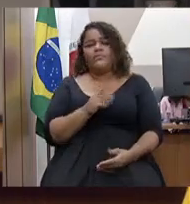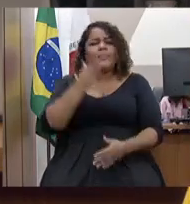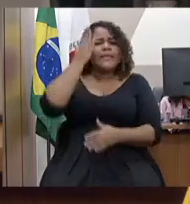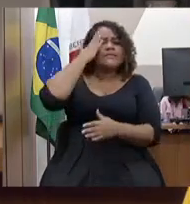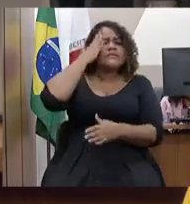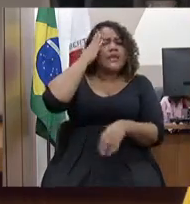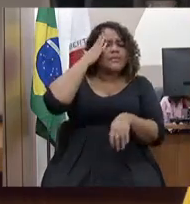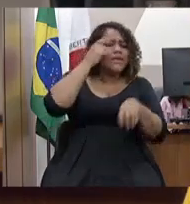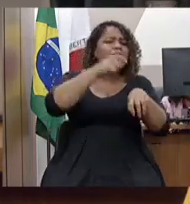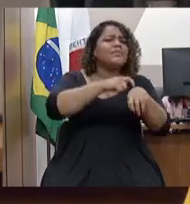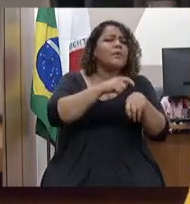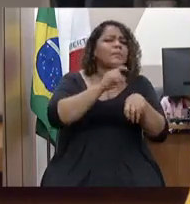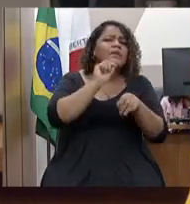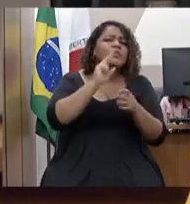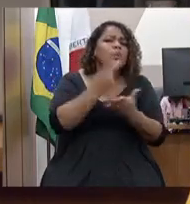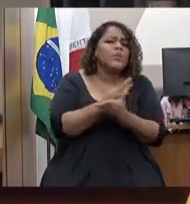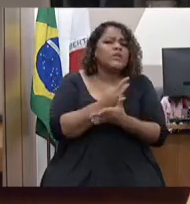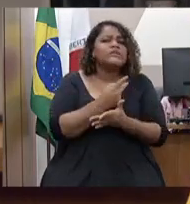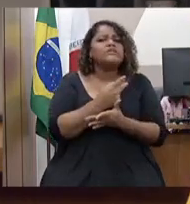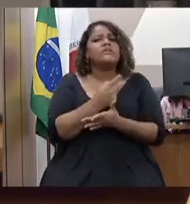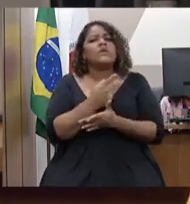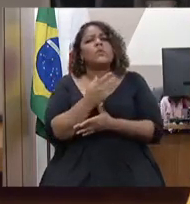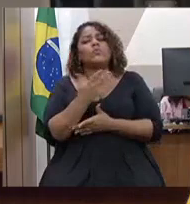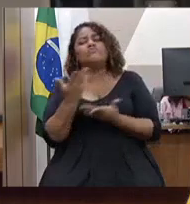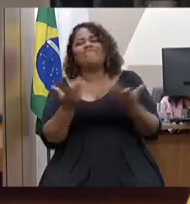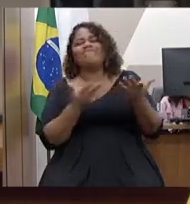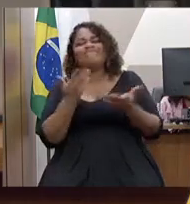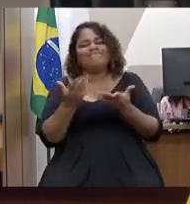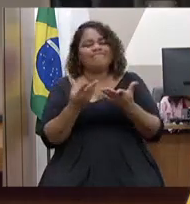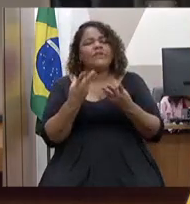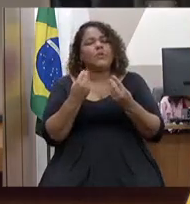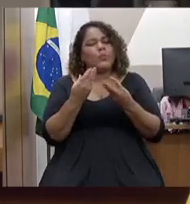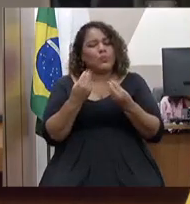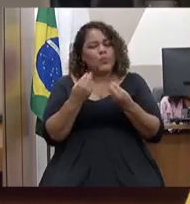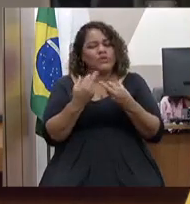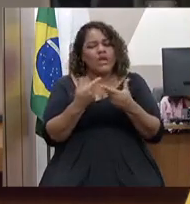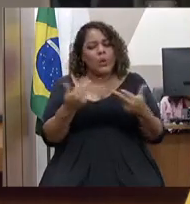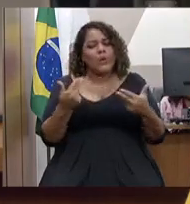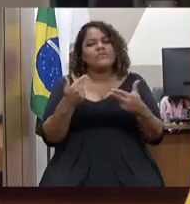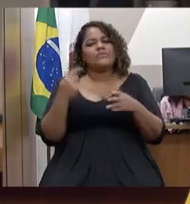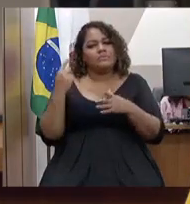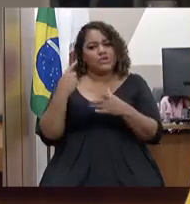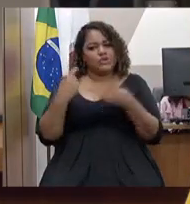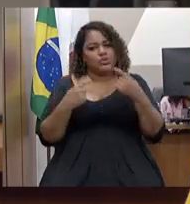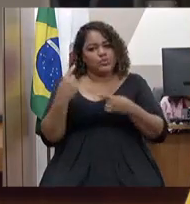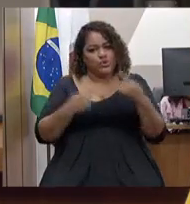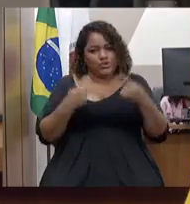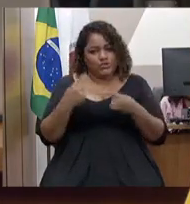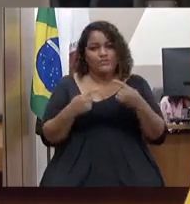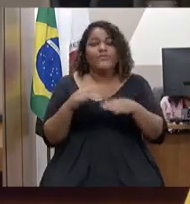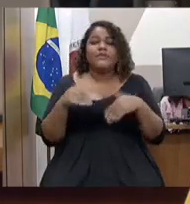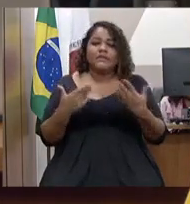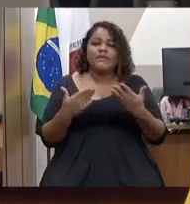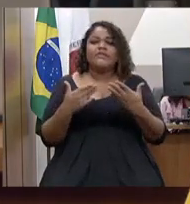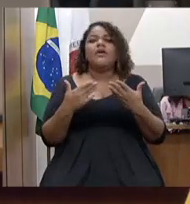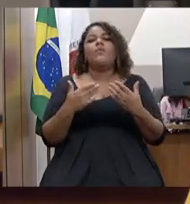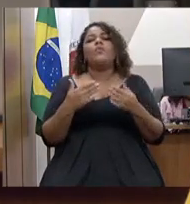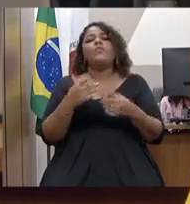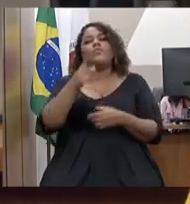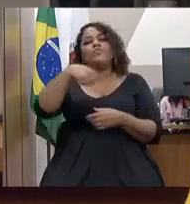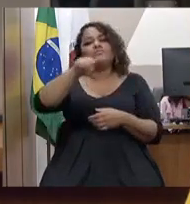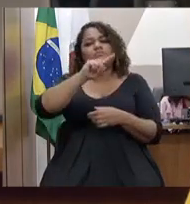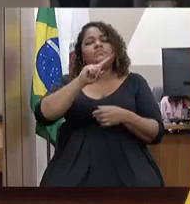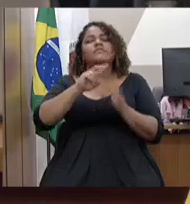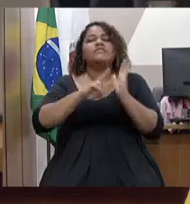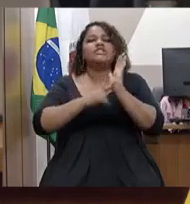realmente tão assim as discussões é muito Ampla então por isso meus amigos aqui em nome da Força Sindical de todos os sindicatos né filiados Acho que